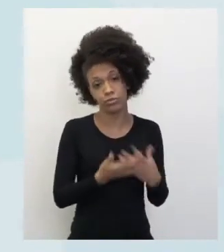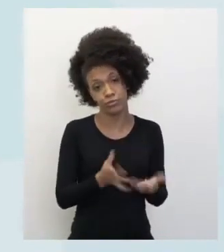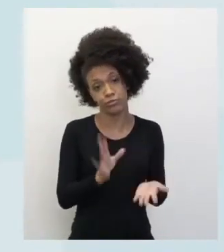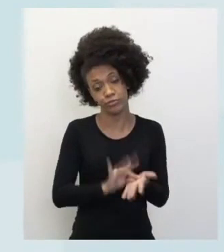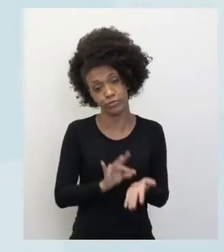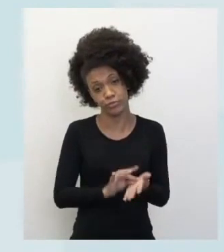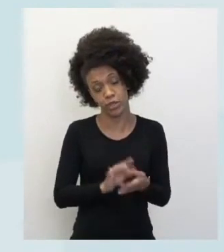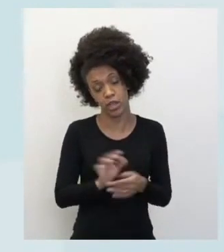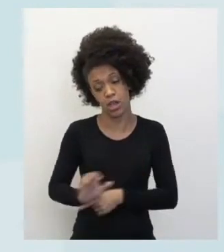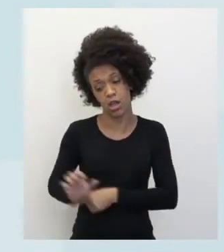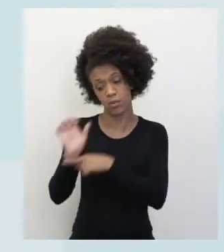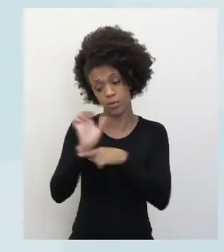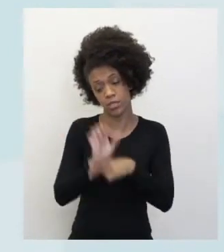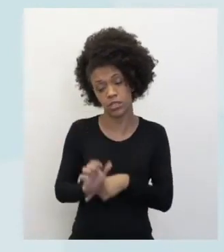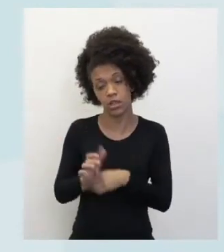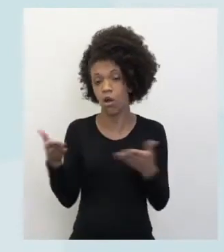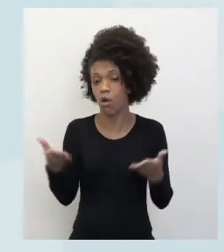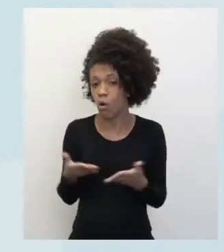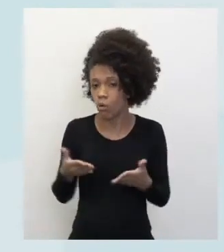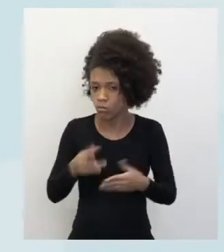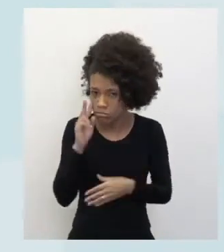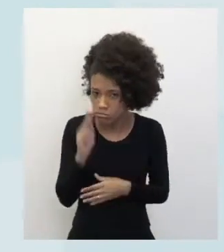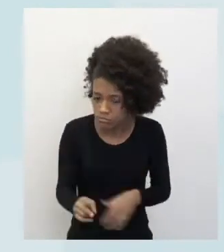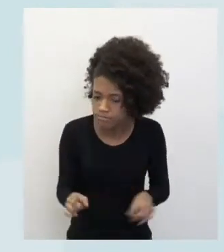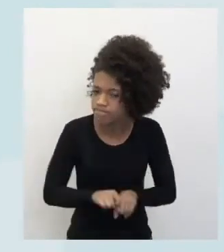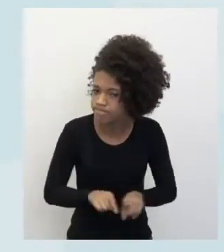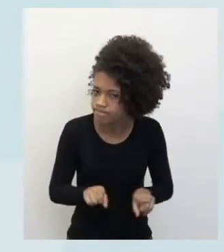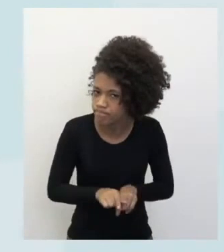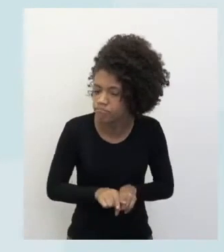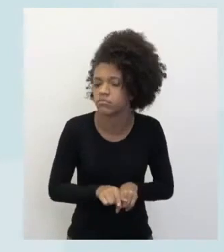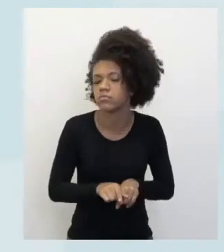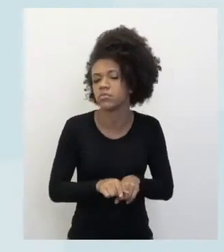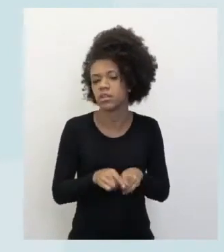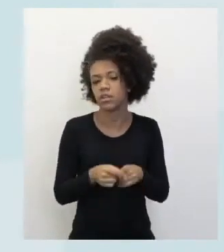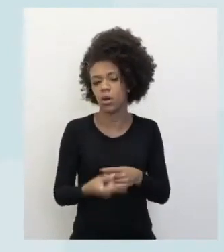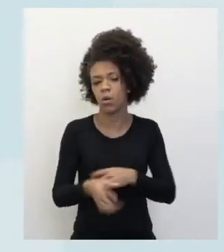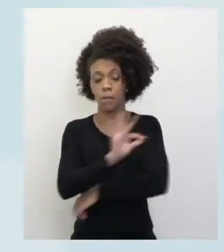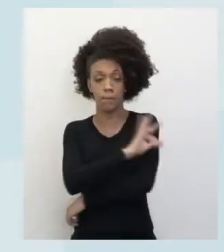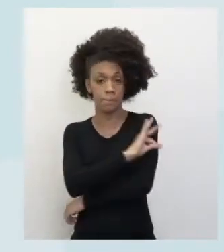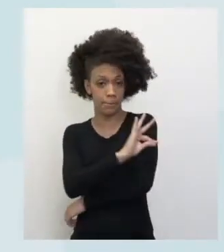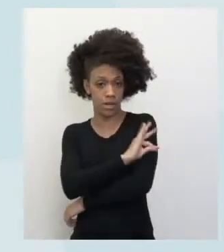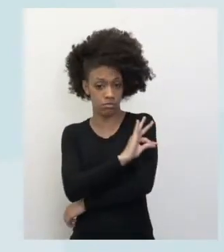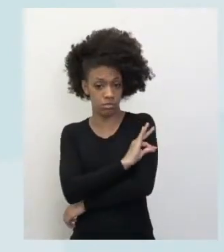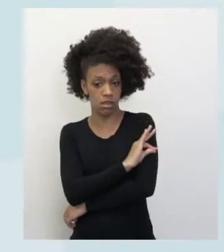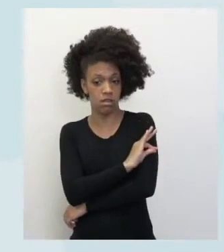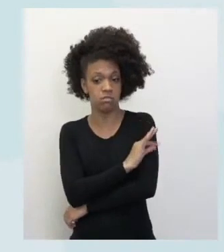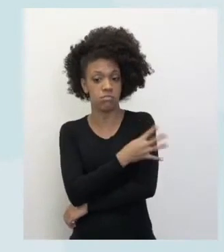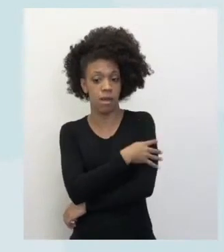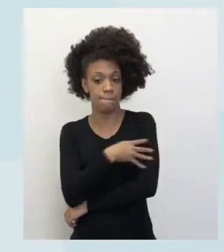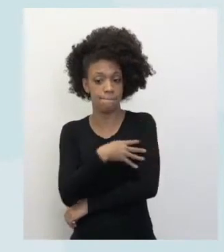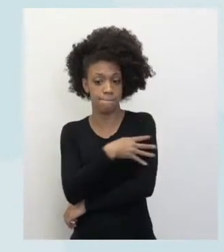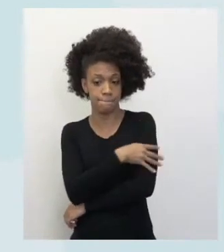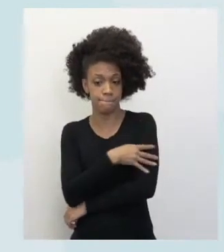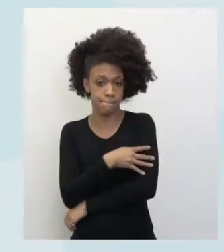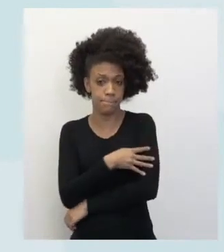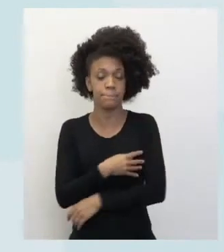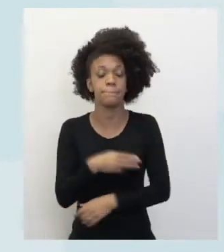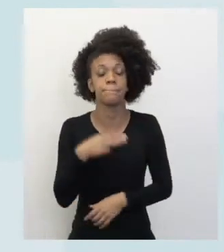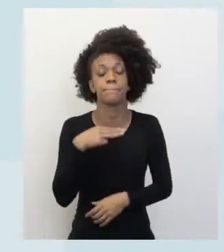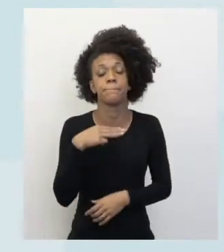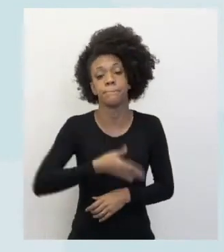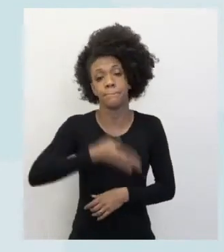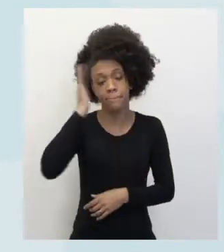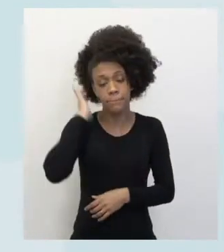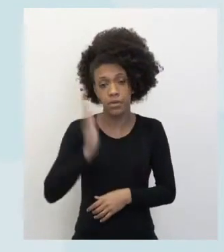ao Estado. Nós vimos isso também quando os militares romanos estavam ascendendo e motivando